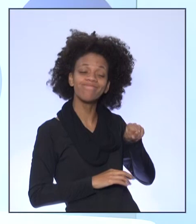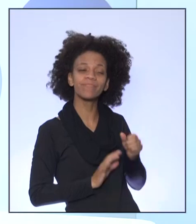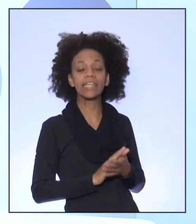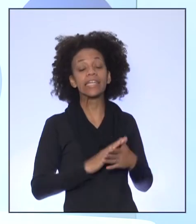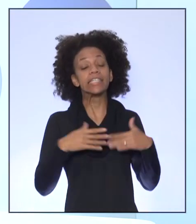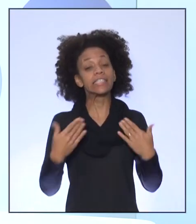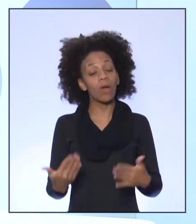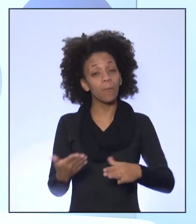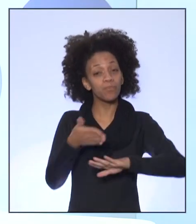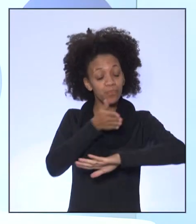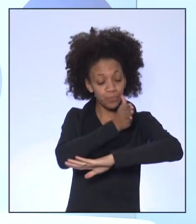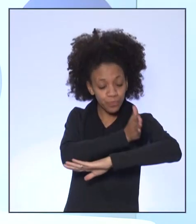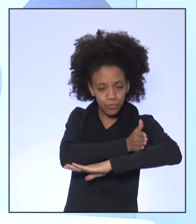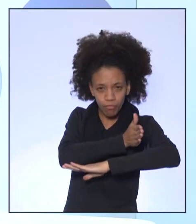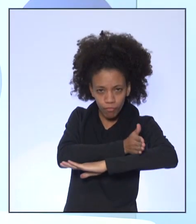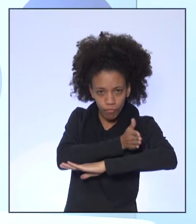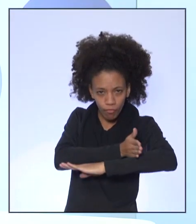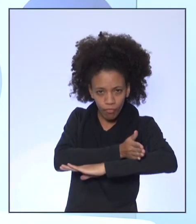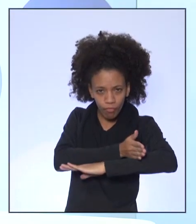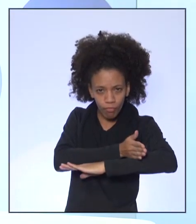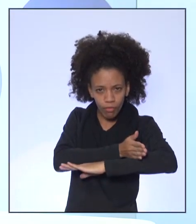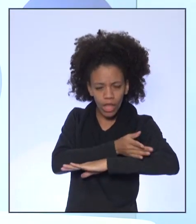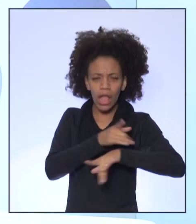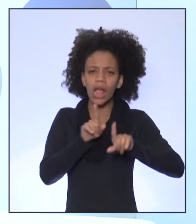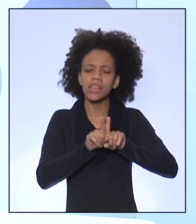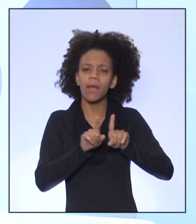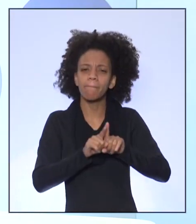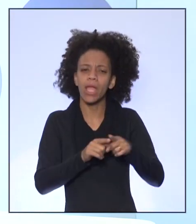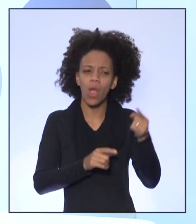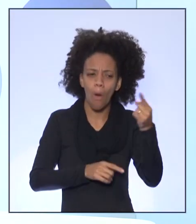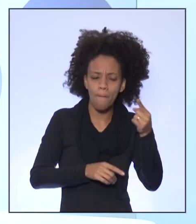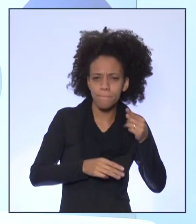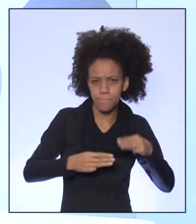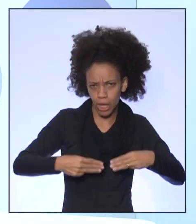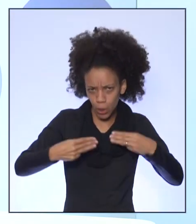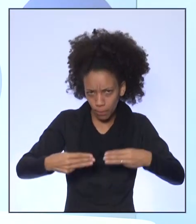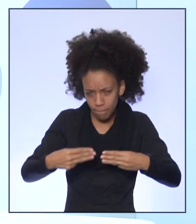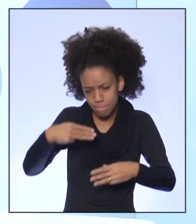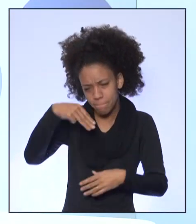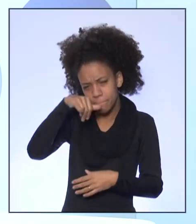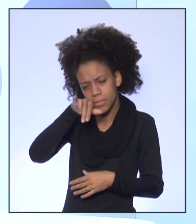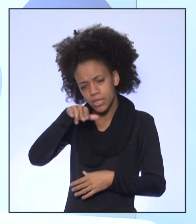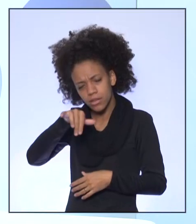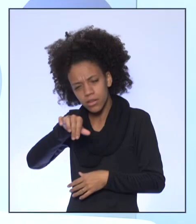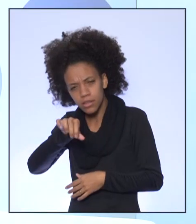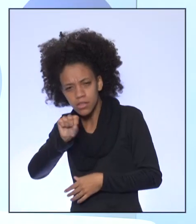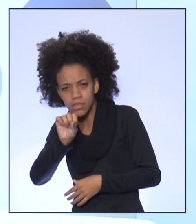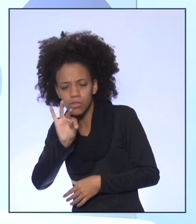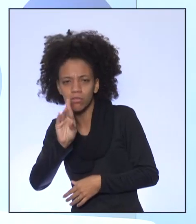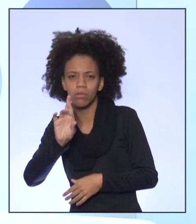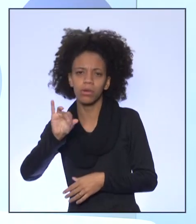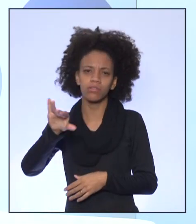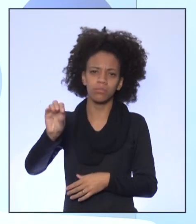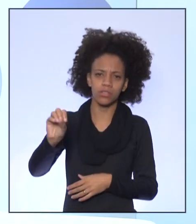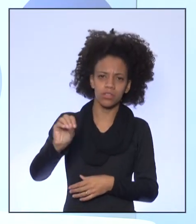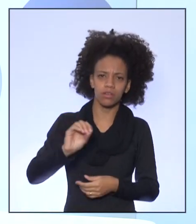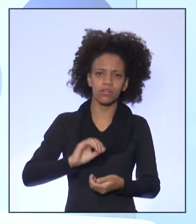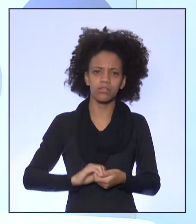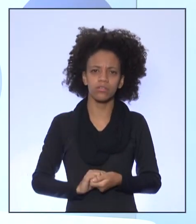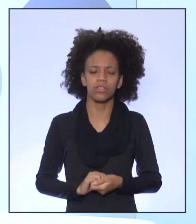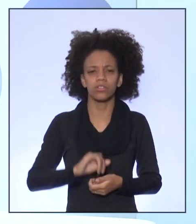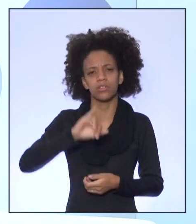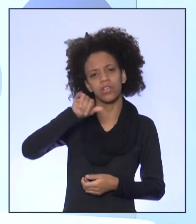período, nós temos também o primeiro-ministro, que é o Jacques Necker. Ele foi convidado pelo rei